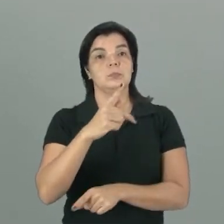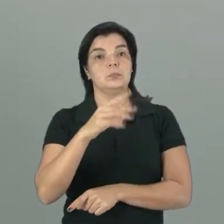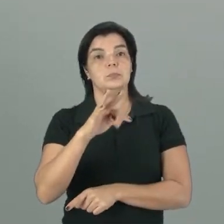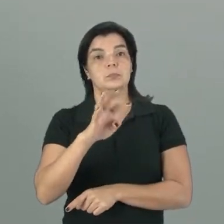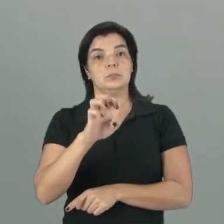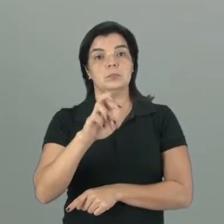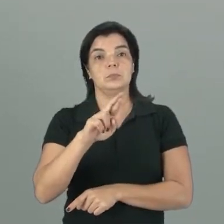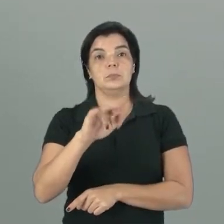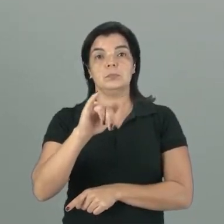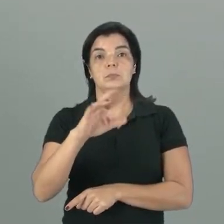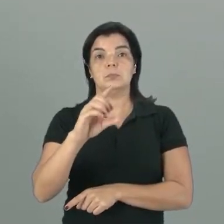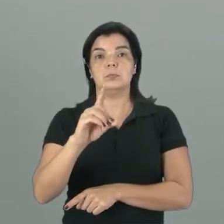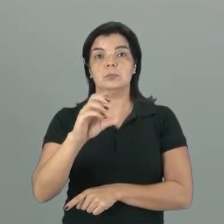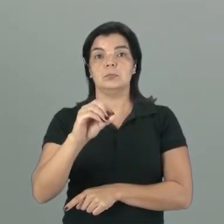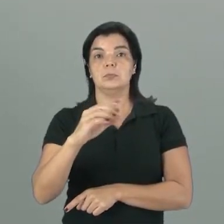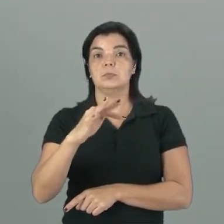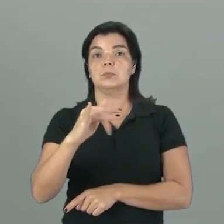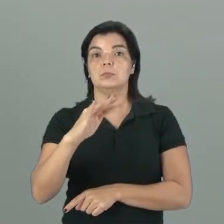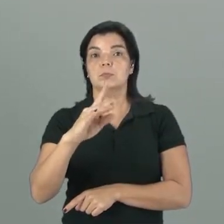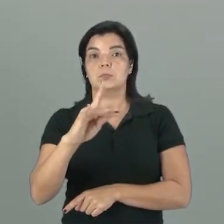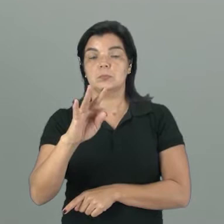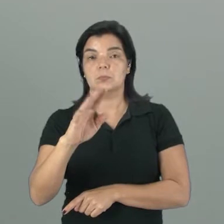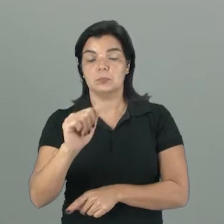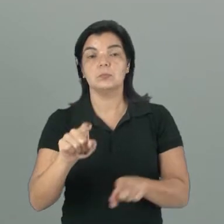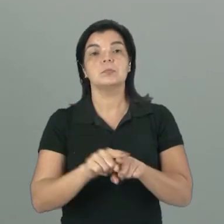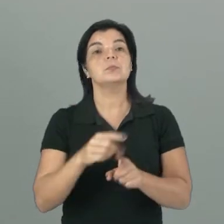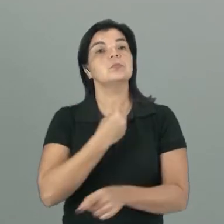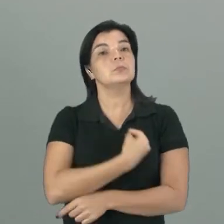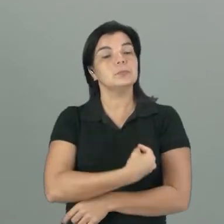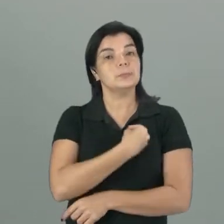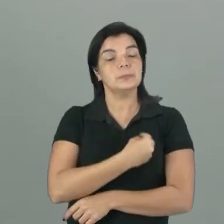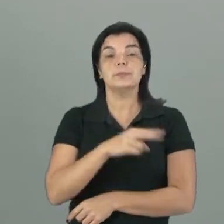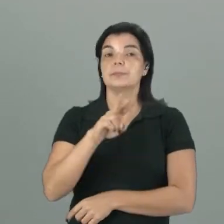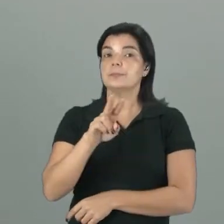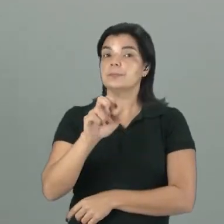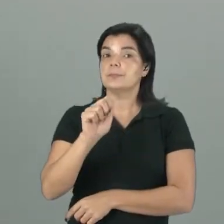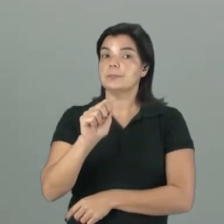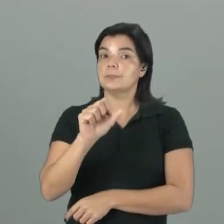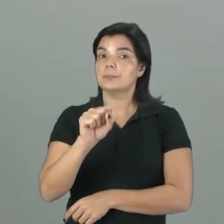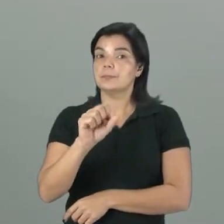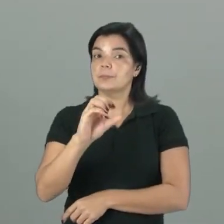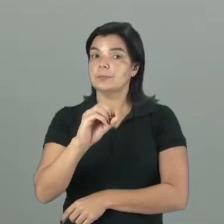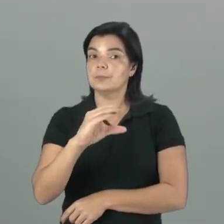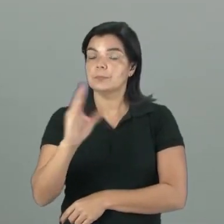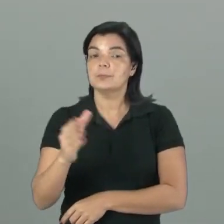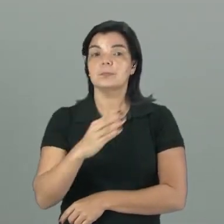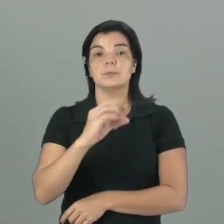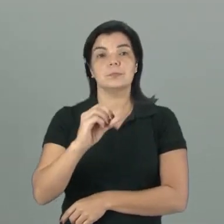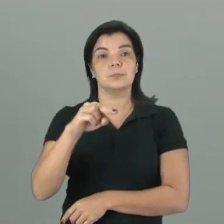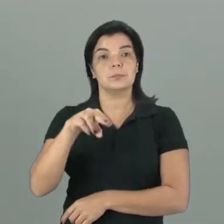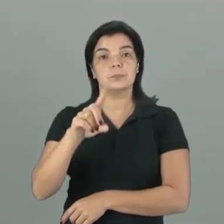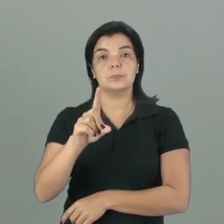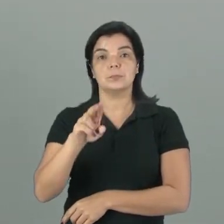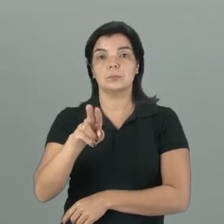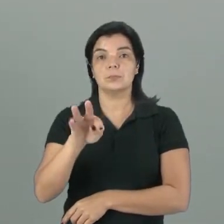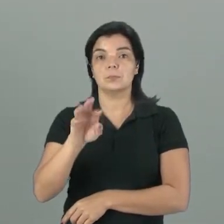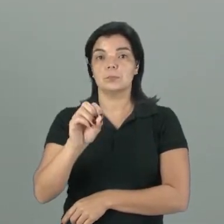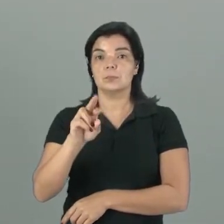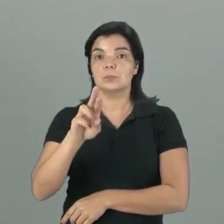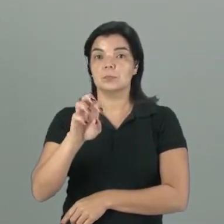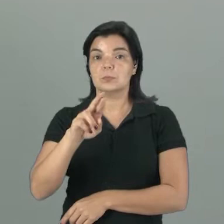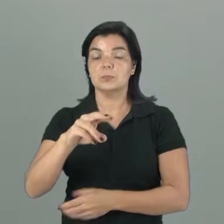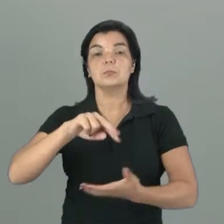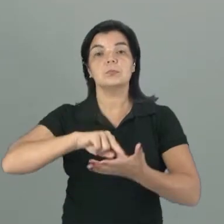foi agora a presença dos vasos condutores. Então, além dos vasos condutores, ela vai ter aí a questão de